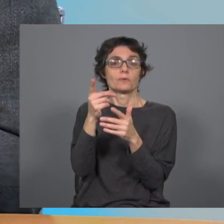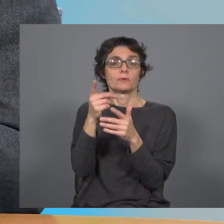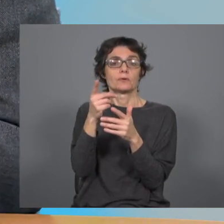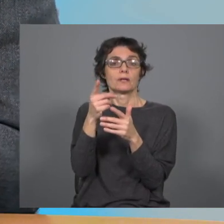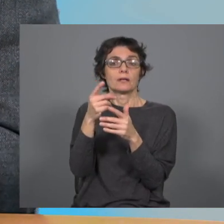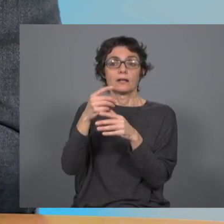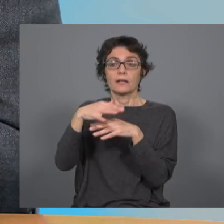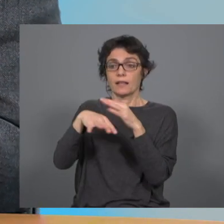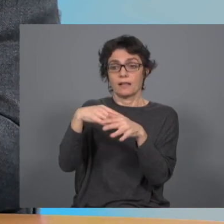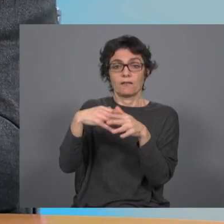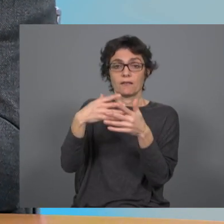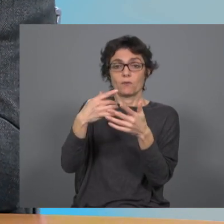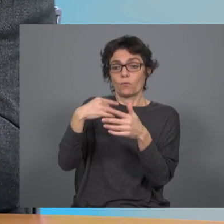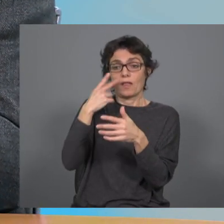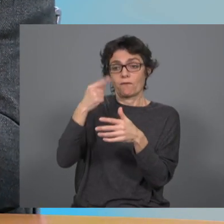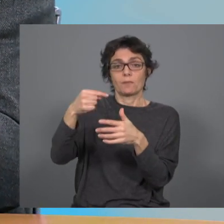E, portanto,